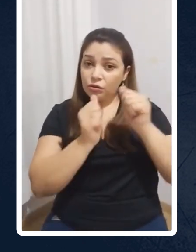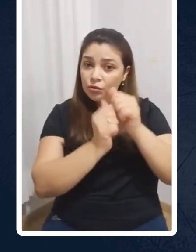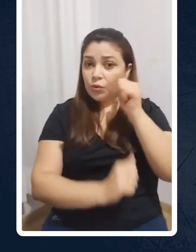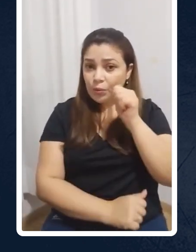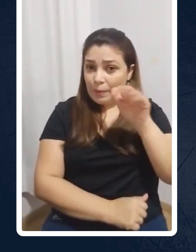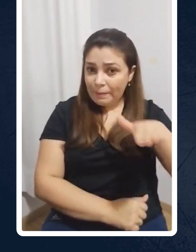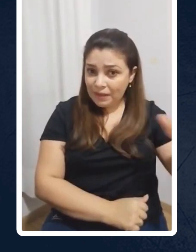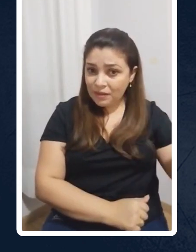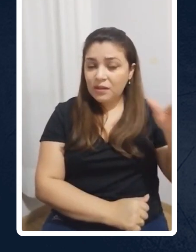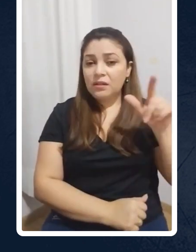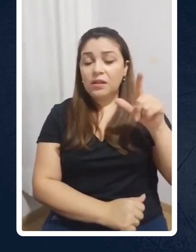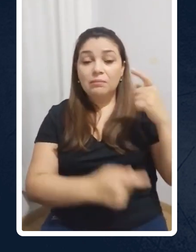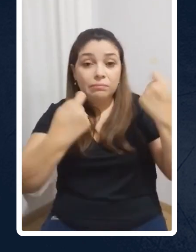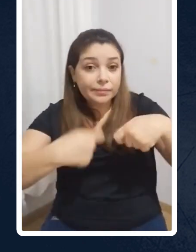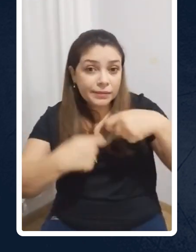que aprender.